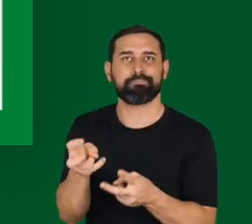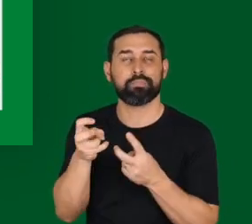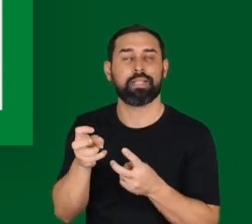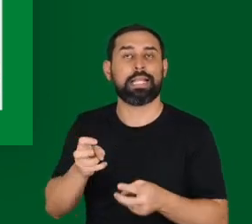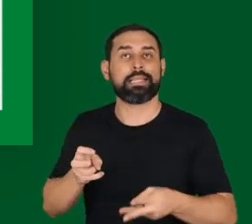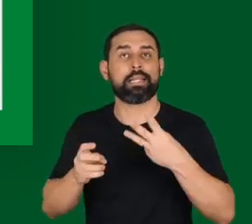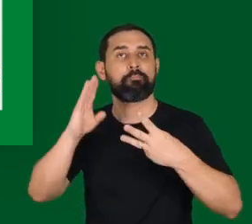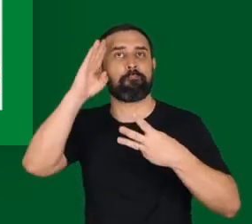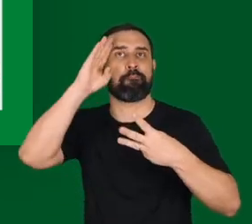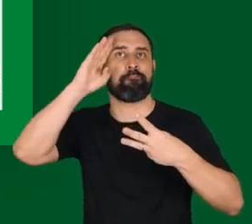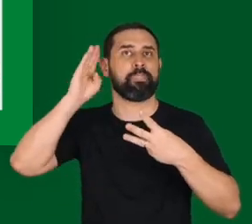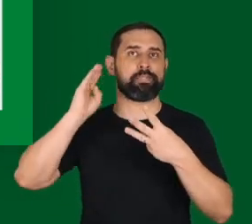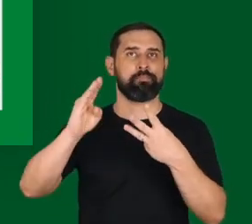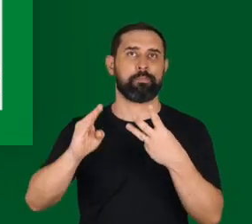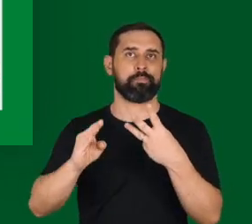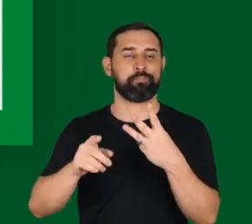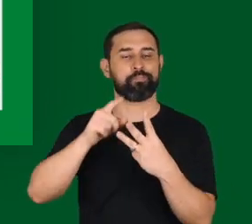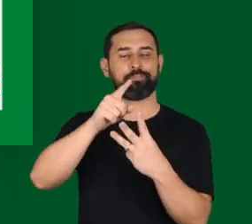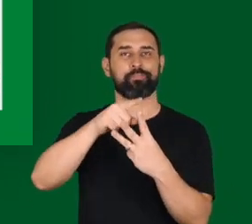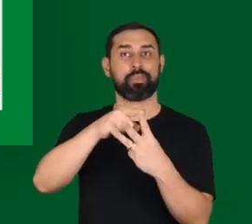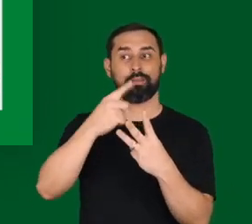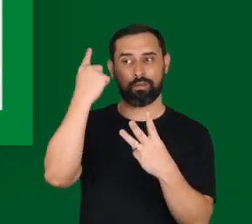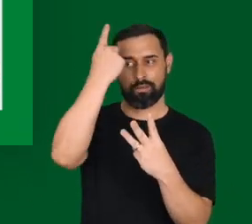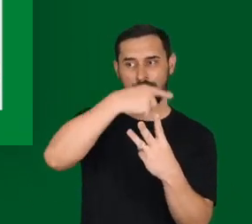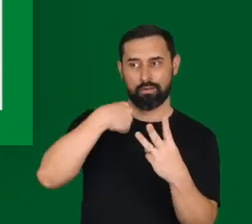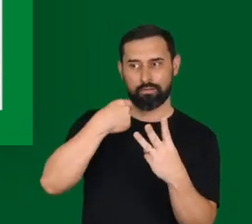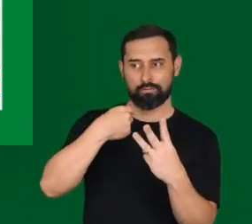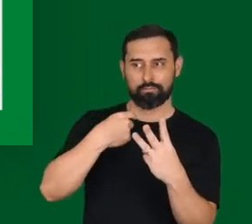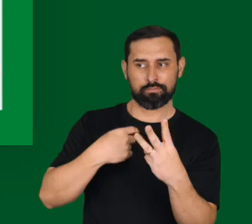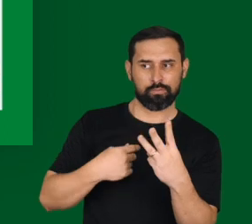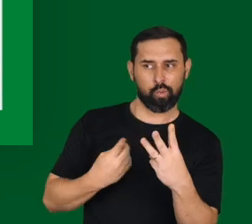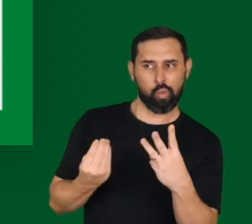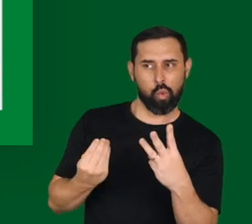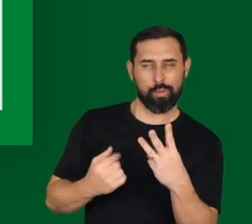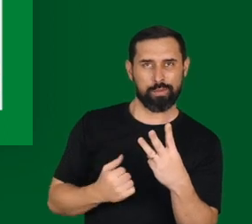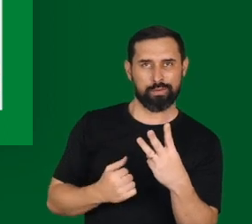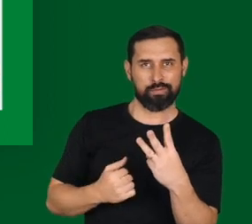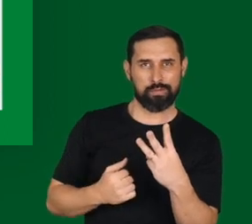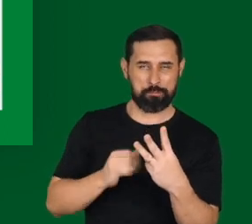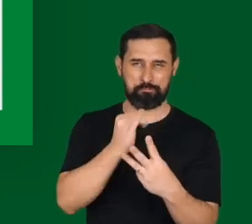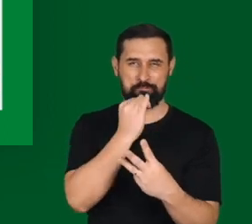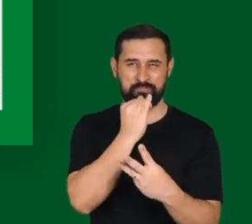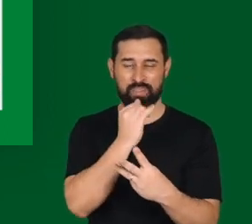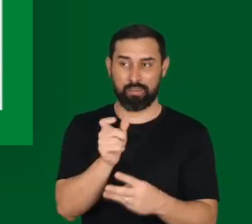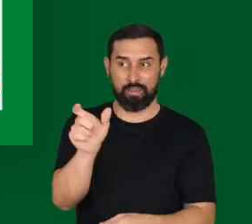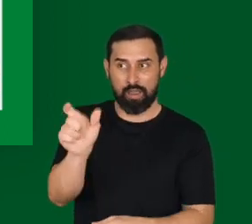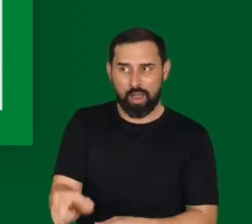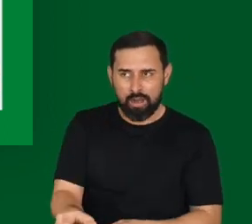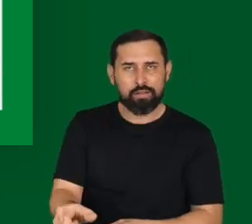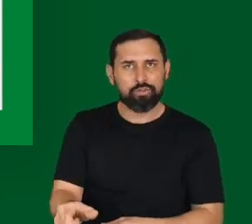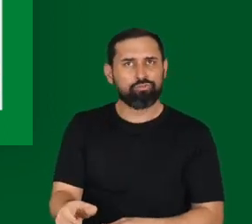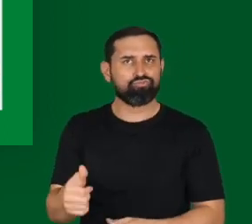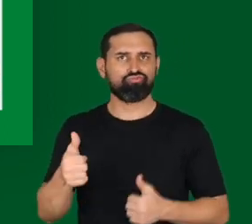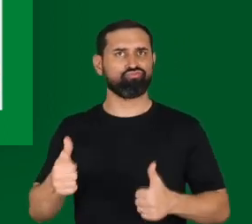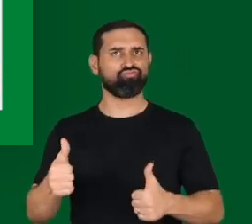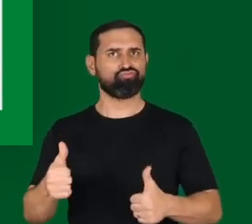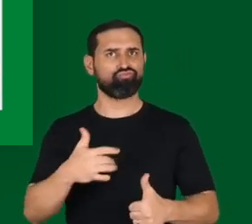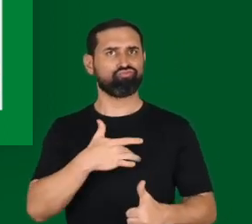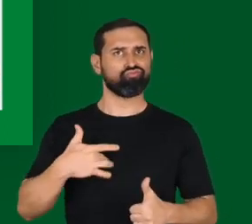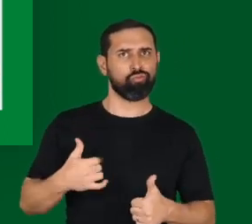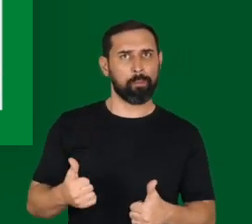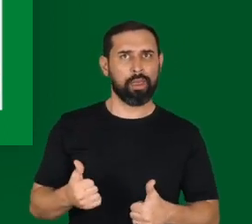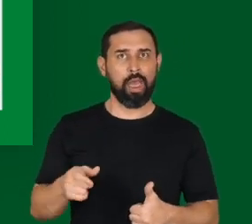consegue identificar 3 principais parâmetros. Primeiro, a aparência. Quando a gente tem uma criança saudável, ela